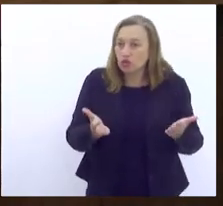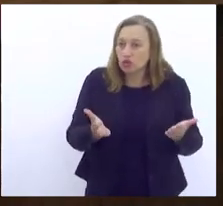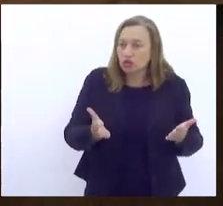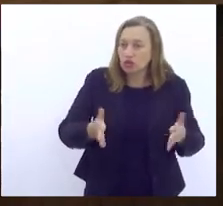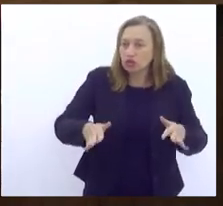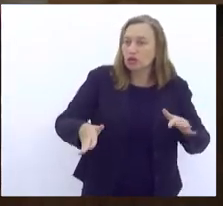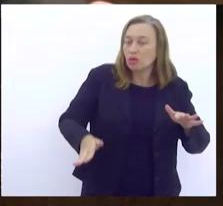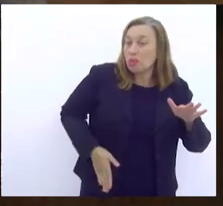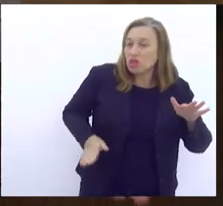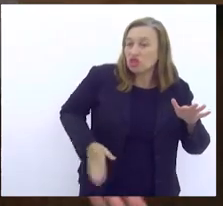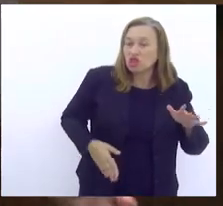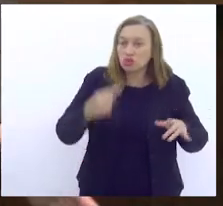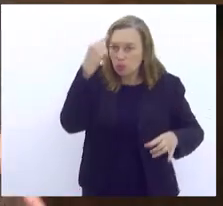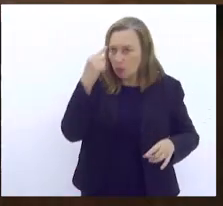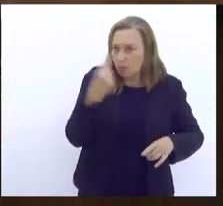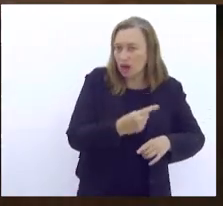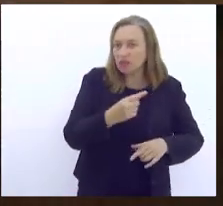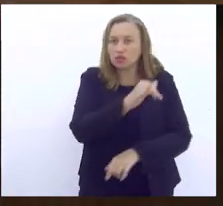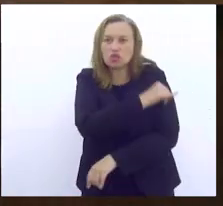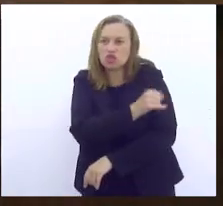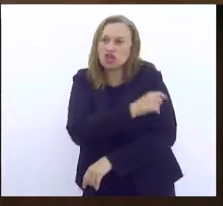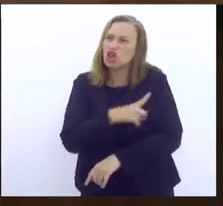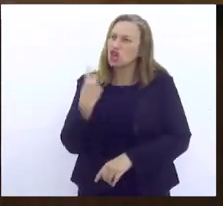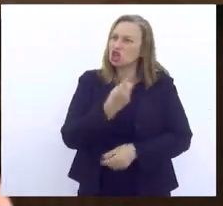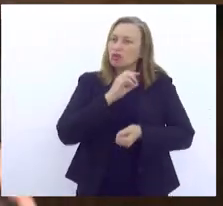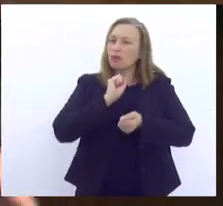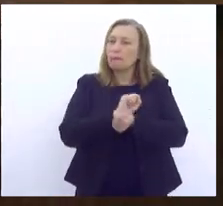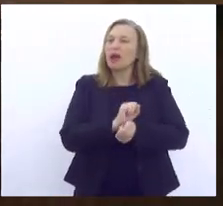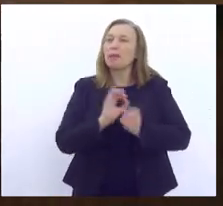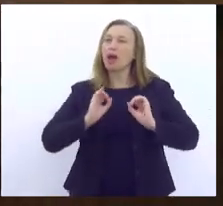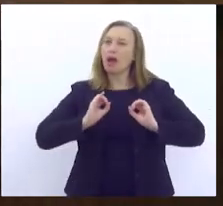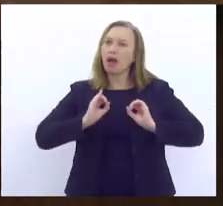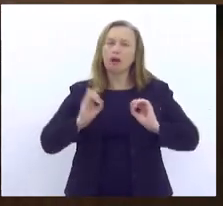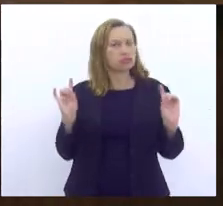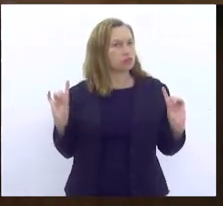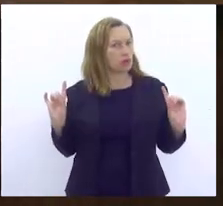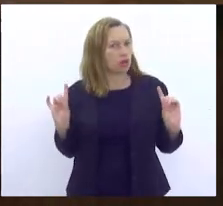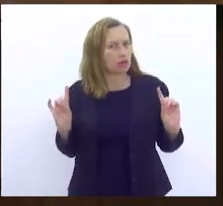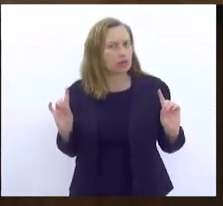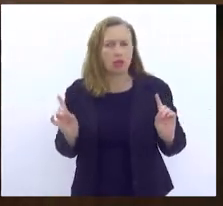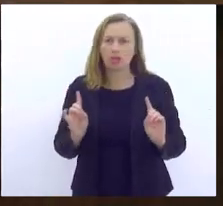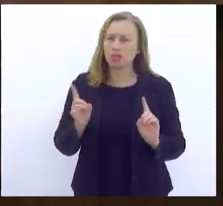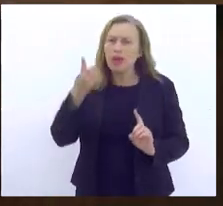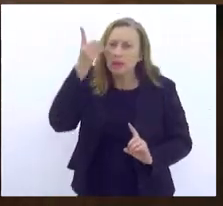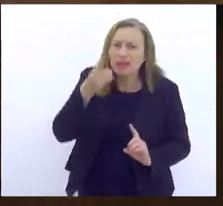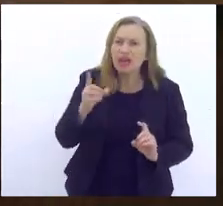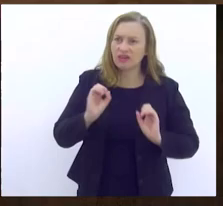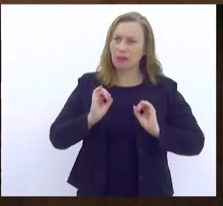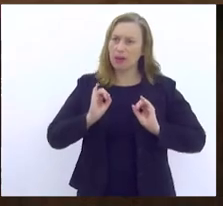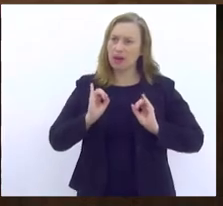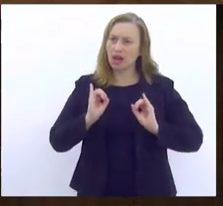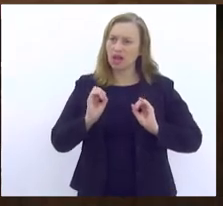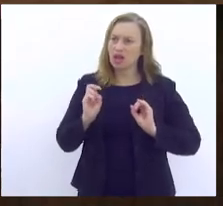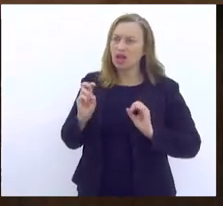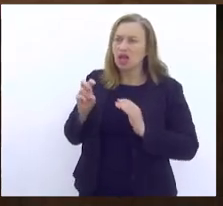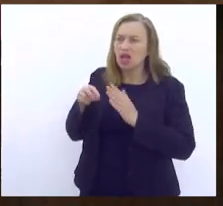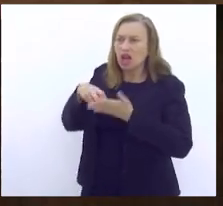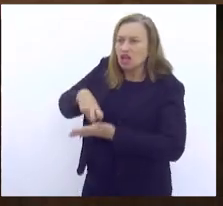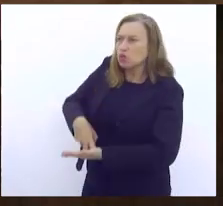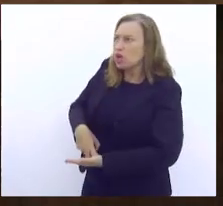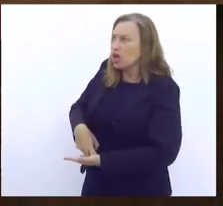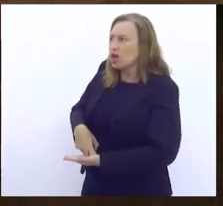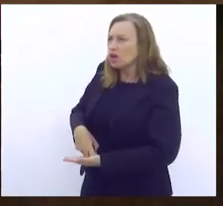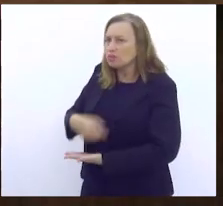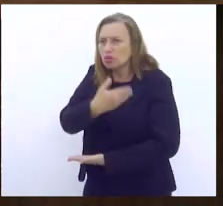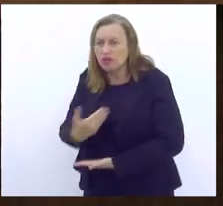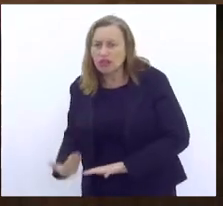de Janeiro. E nós vamos fazer o quê? Cruzar os braços? Esse parlamento vai ficar de braço cruzado? Ajoelhando para o governador? Ajoelhando